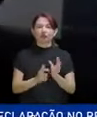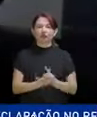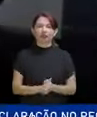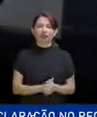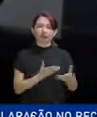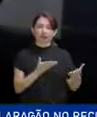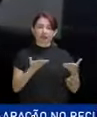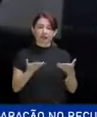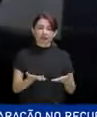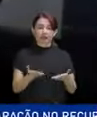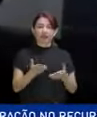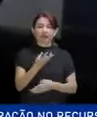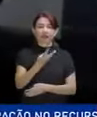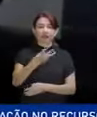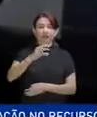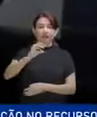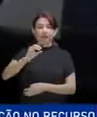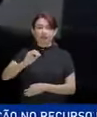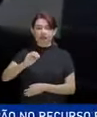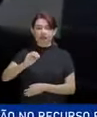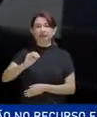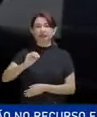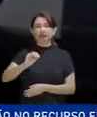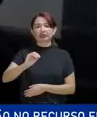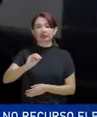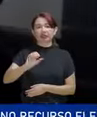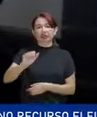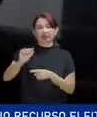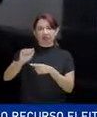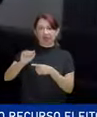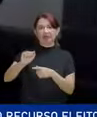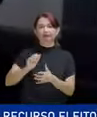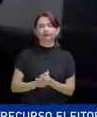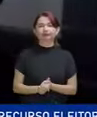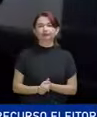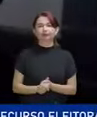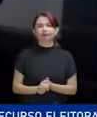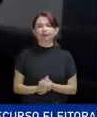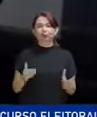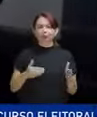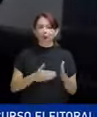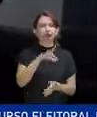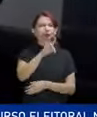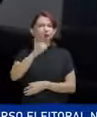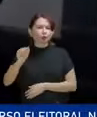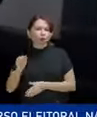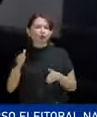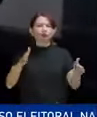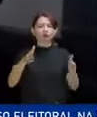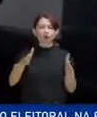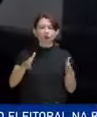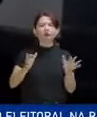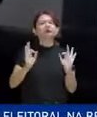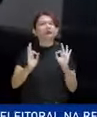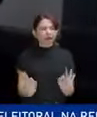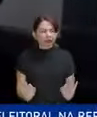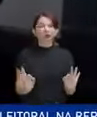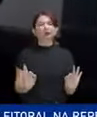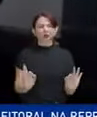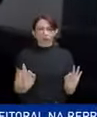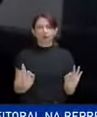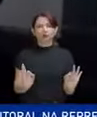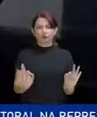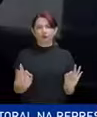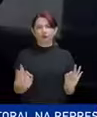A representação pelo 30A foi proposta no último dia do prazo, portanto, não operada